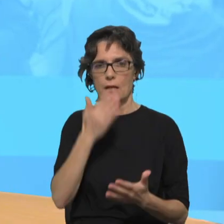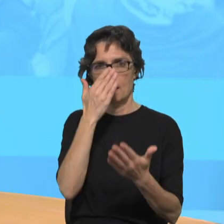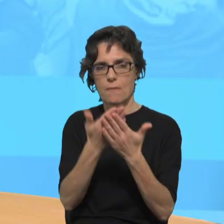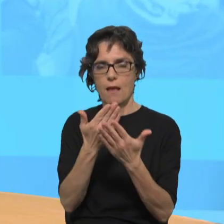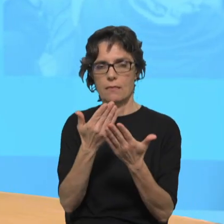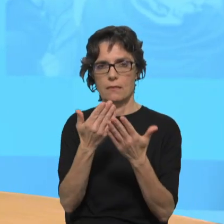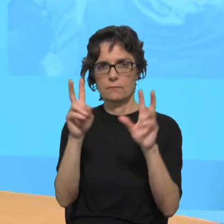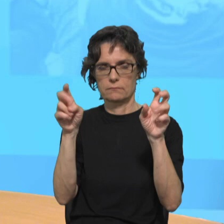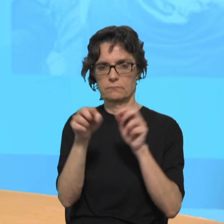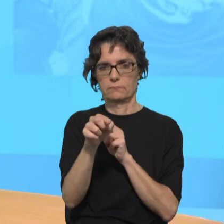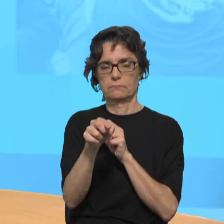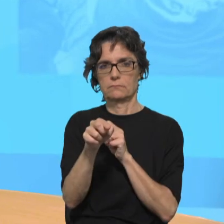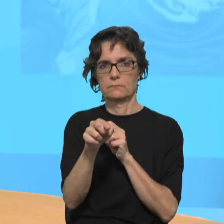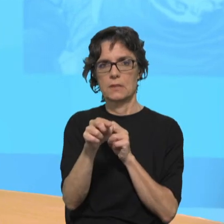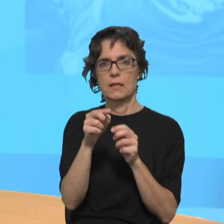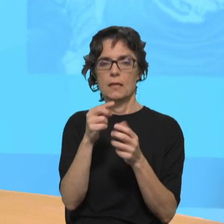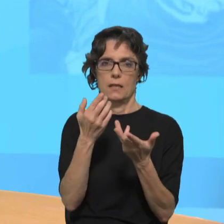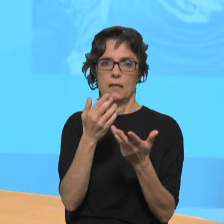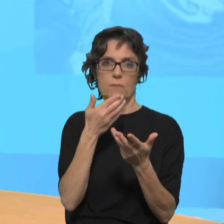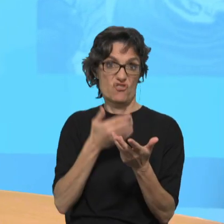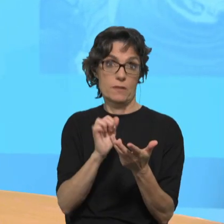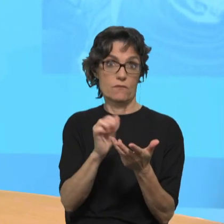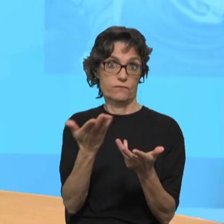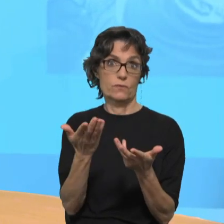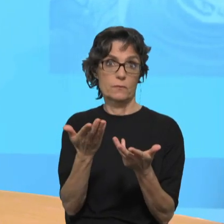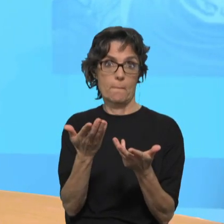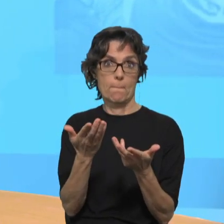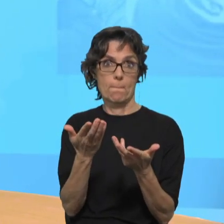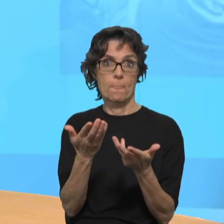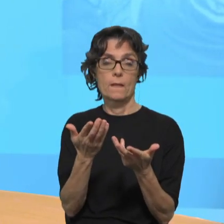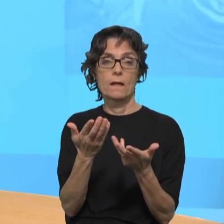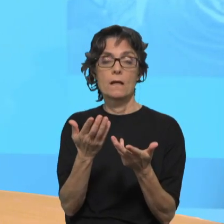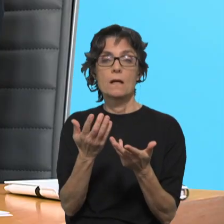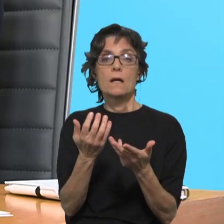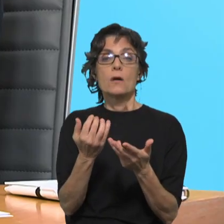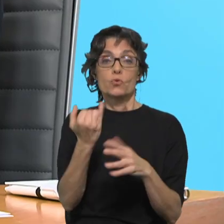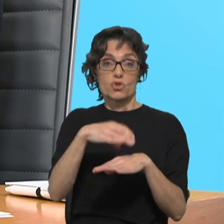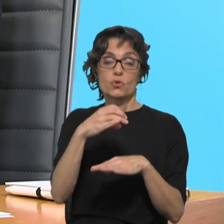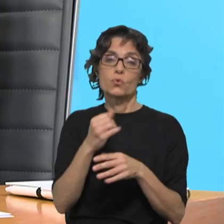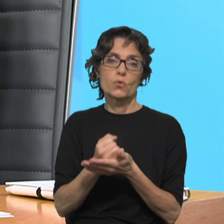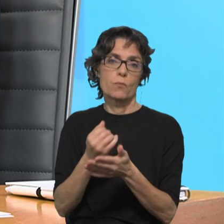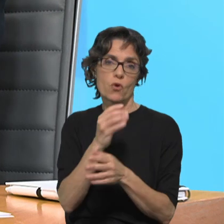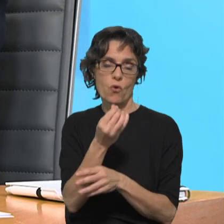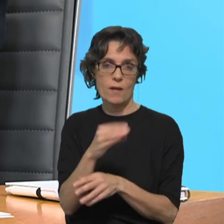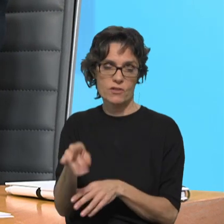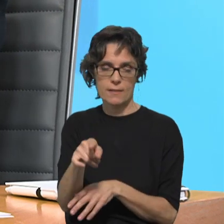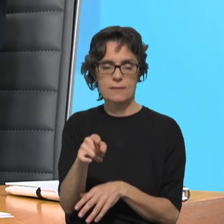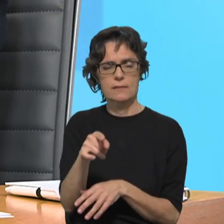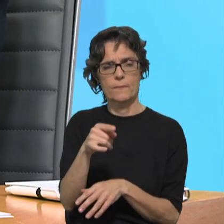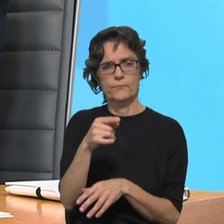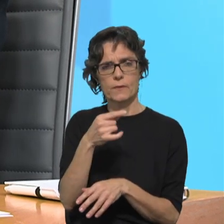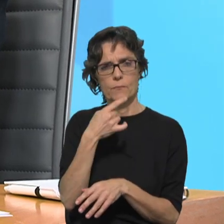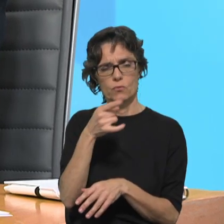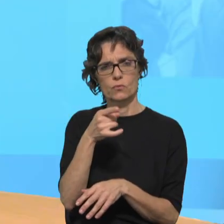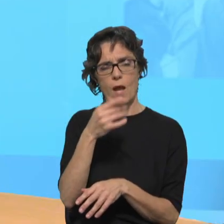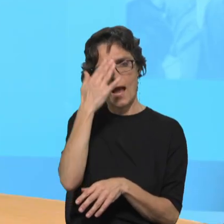pela experiência que tem, longa experiência que tem e profunda no IAC, acredita que as vítimas... há uma nova